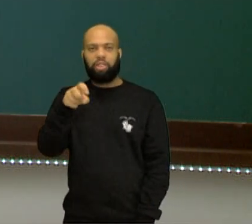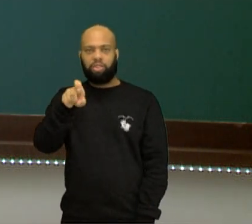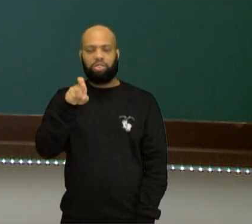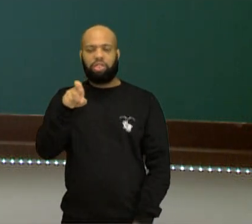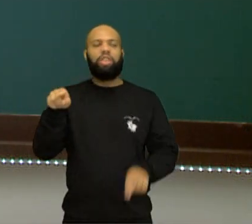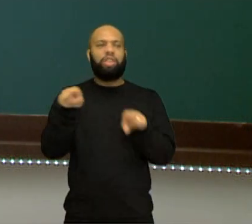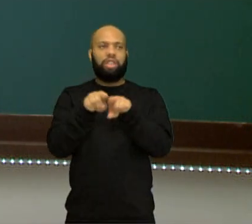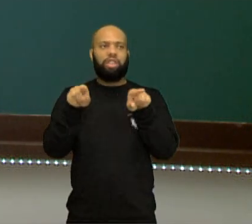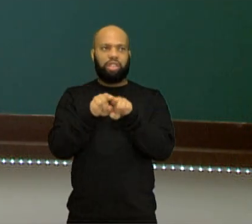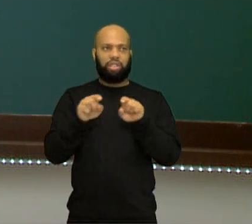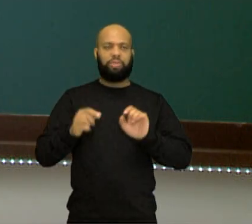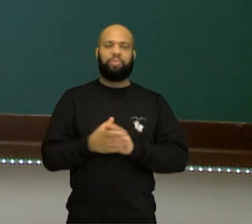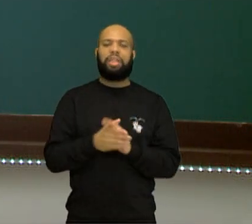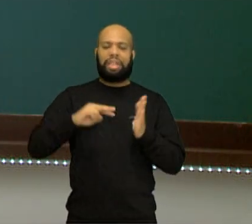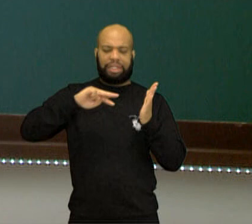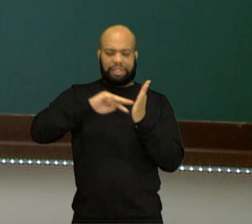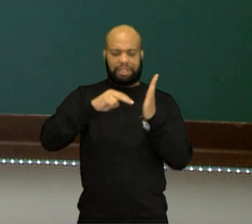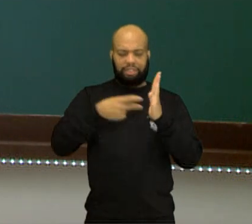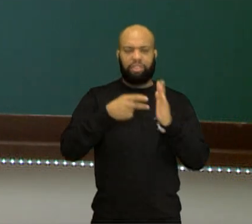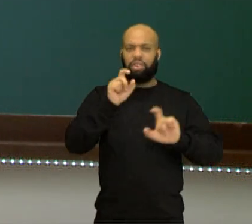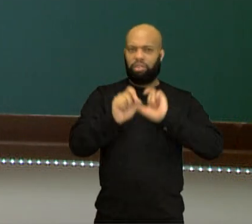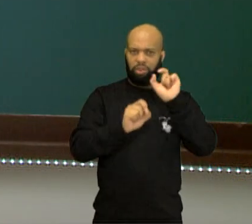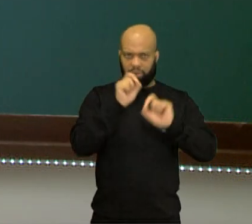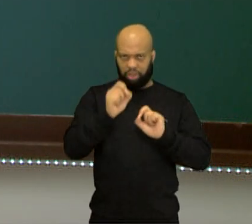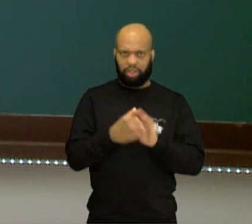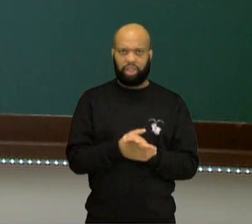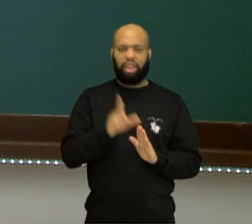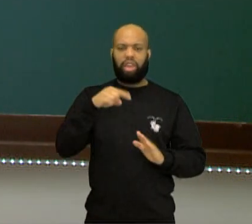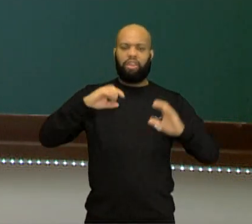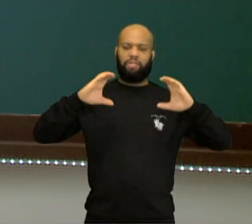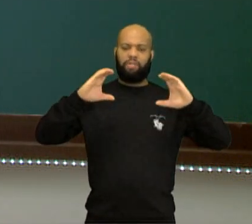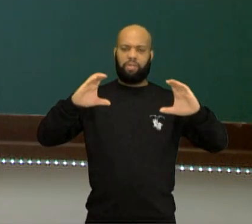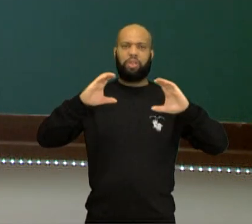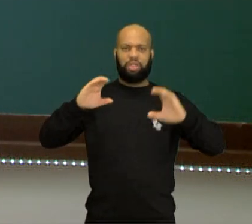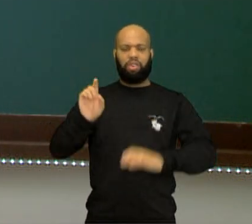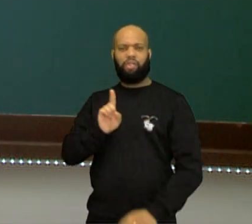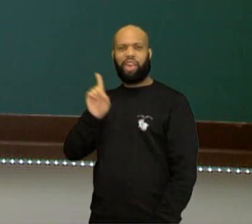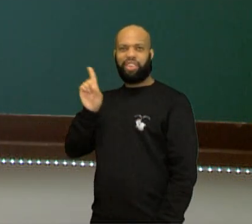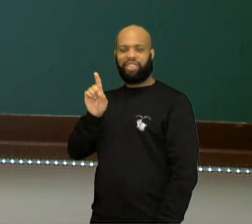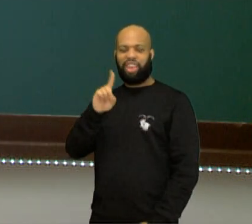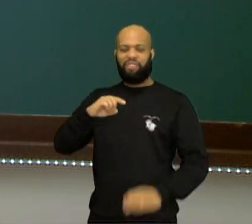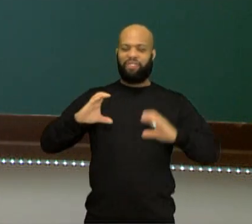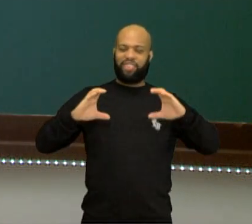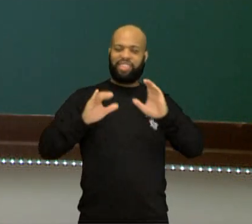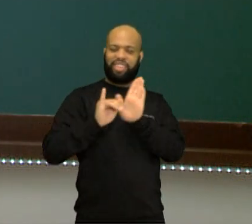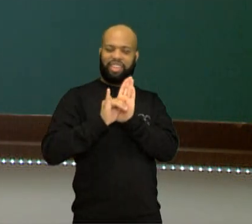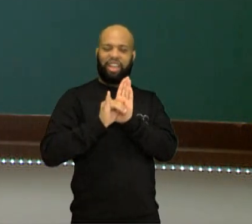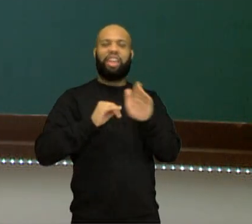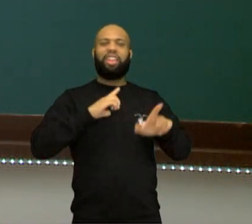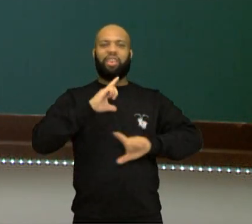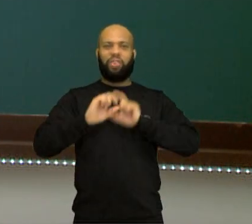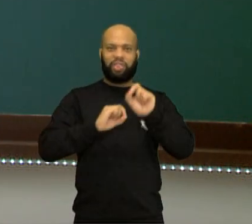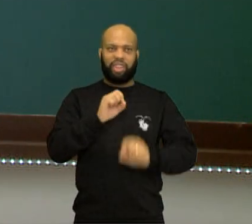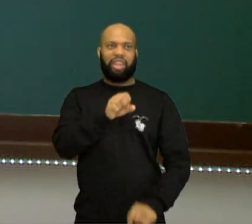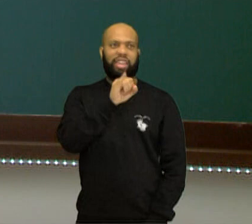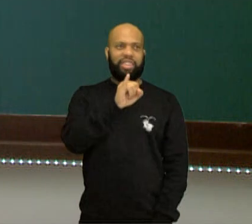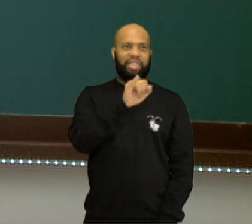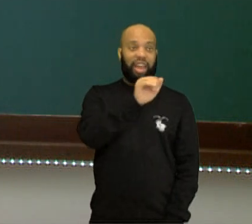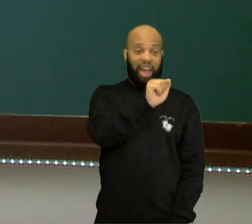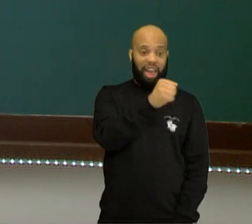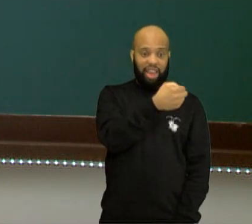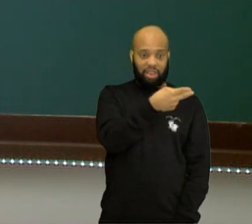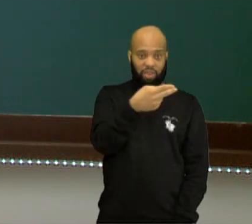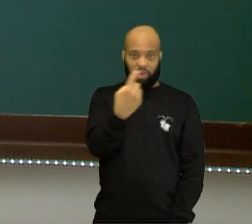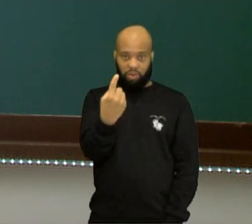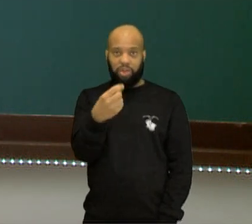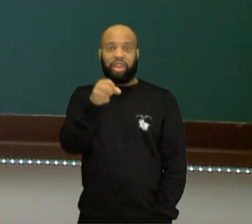tá bom? Ou seja, o que que vai ser essa função identidade, né? Nós temos quando a igual a 1 e